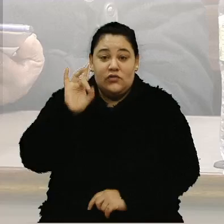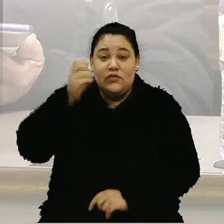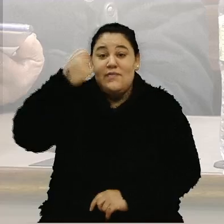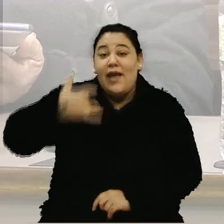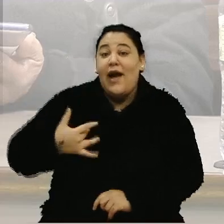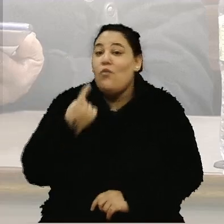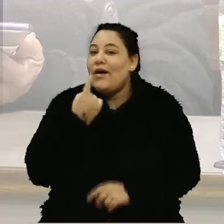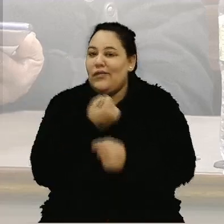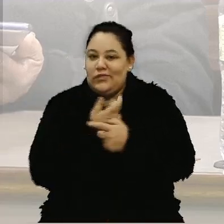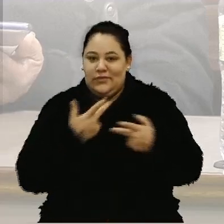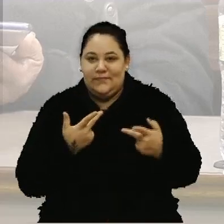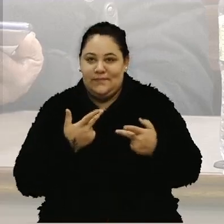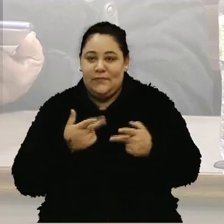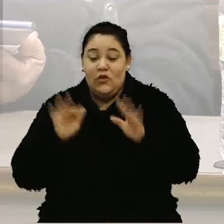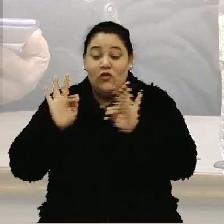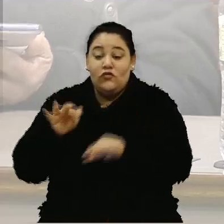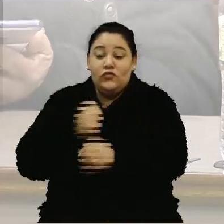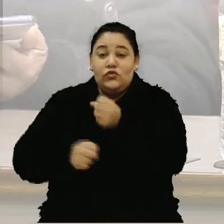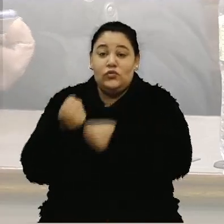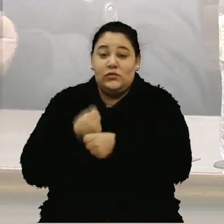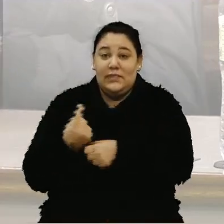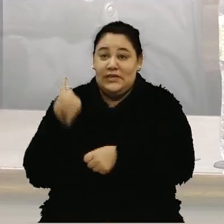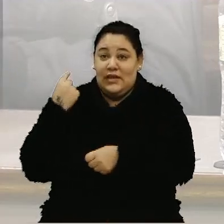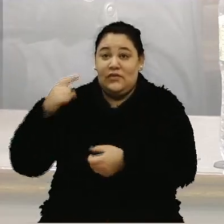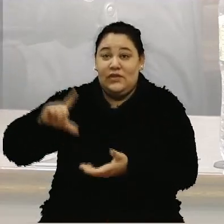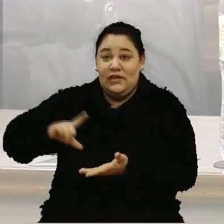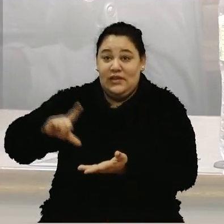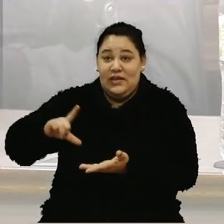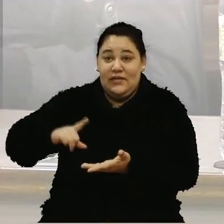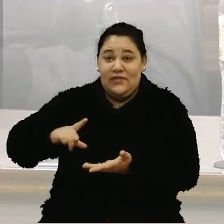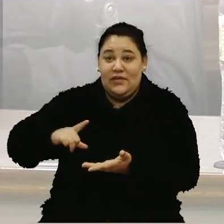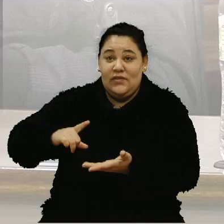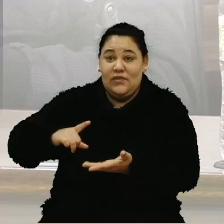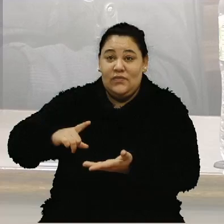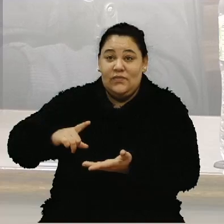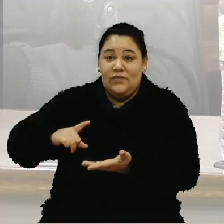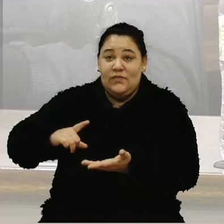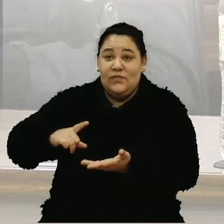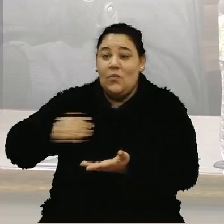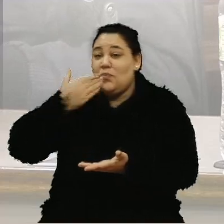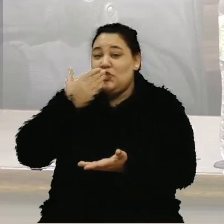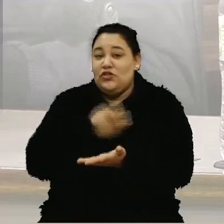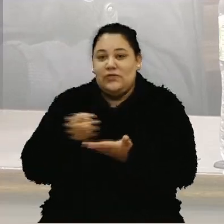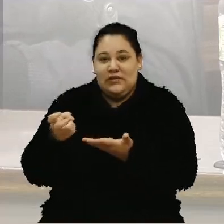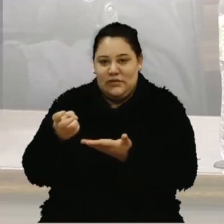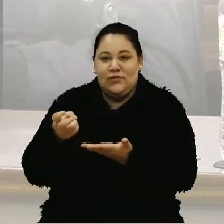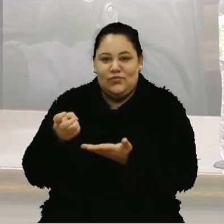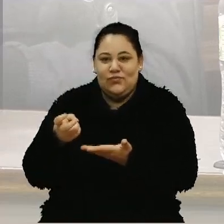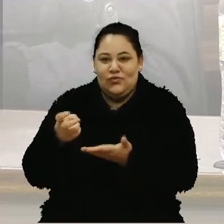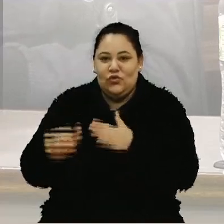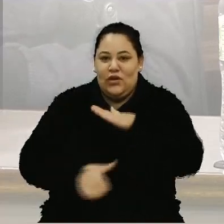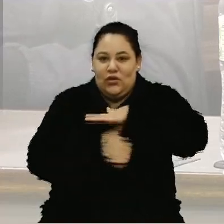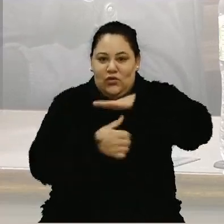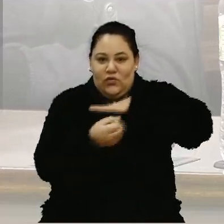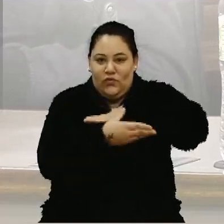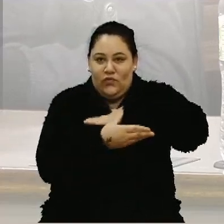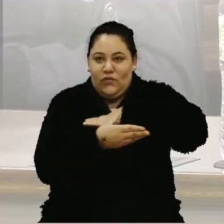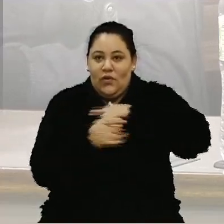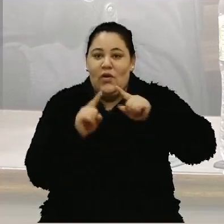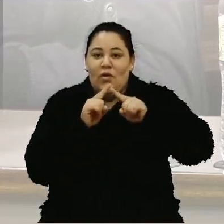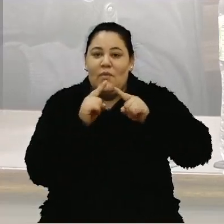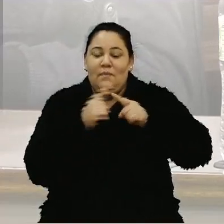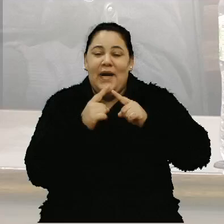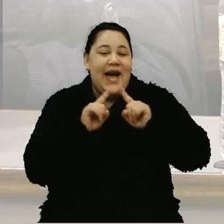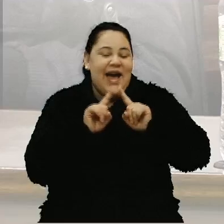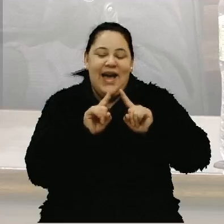coisa. No final do ano passado, teve um impeachment do atual reitor, só que ele não foi retirado, né, porque tem uma burocracia